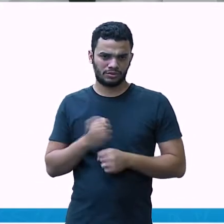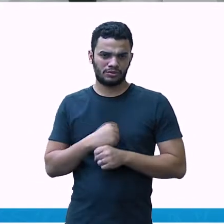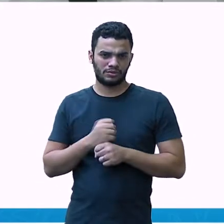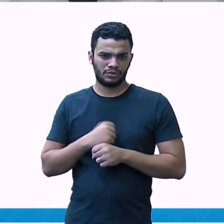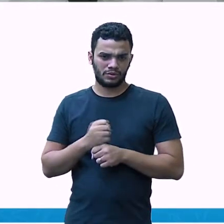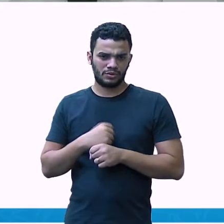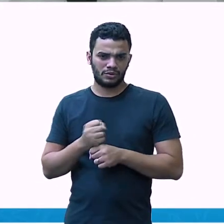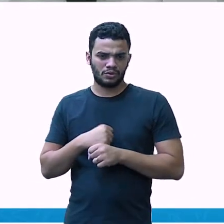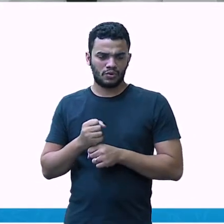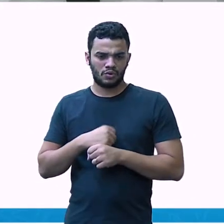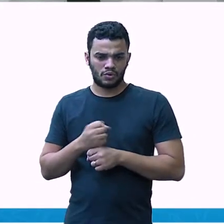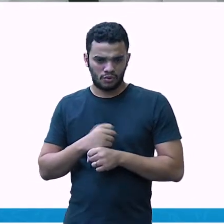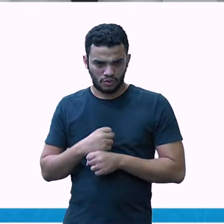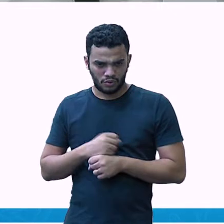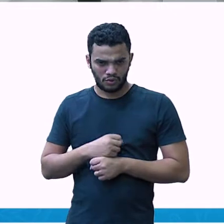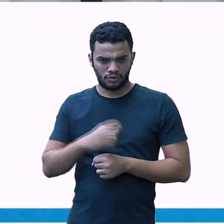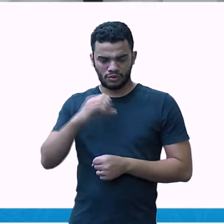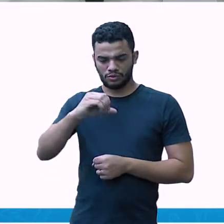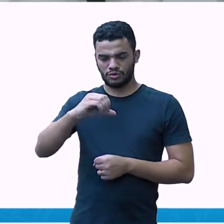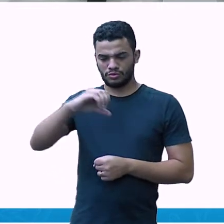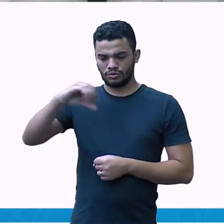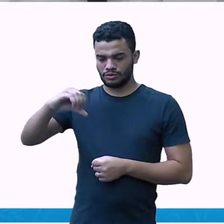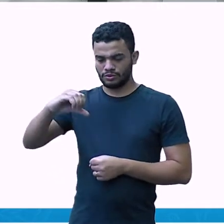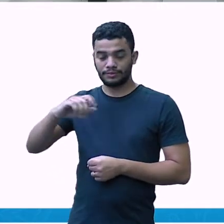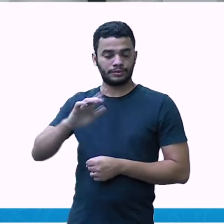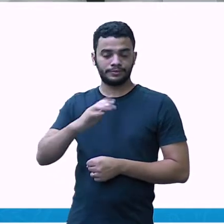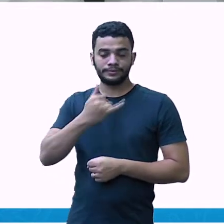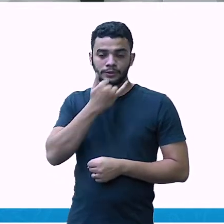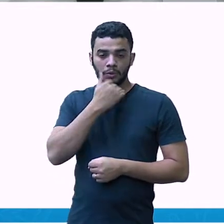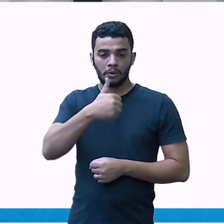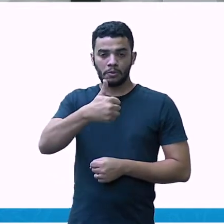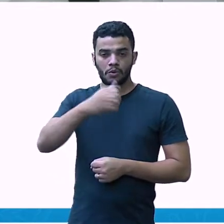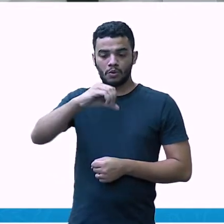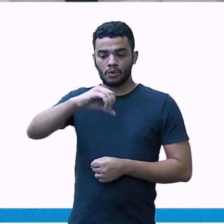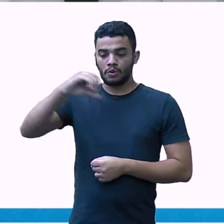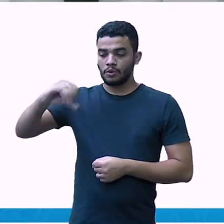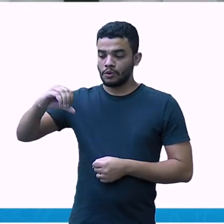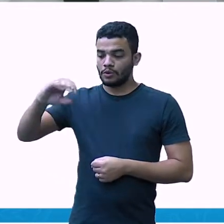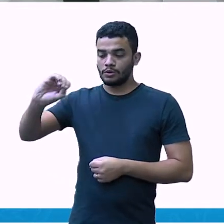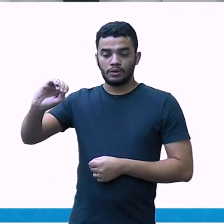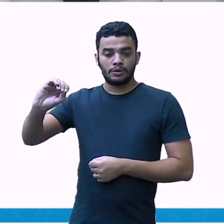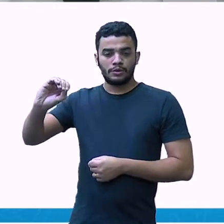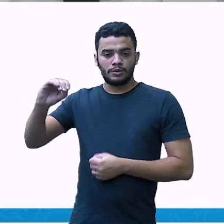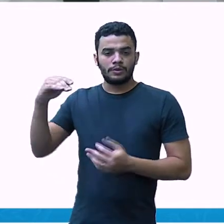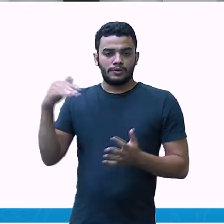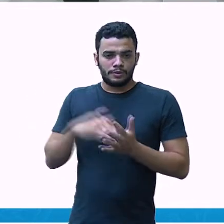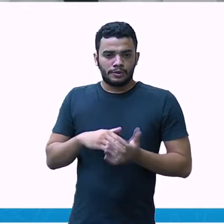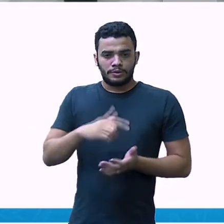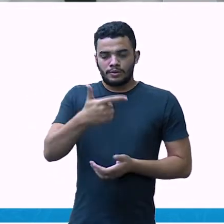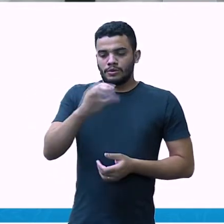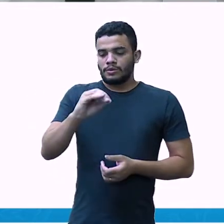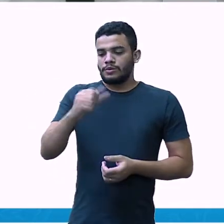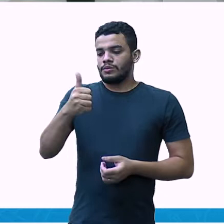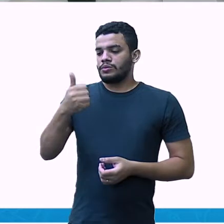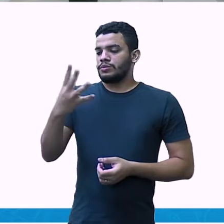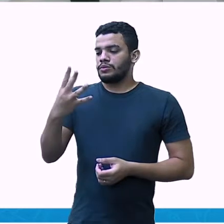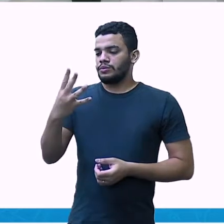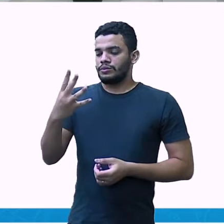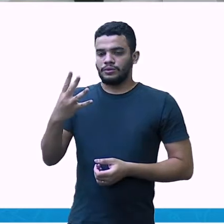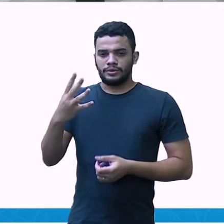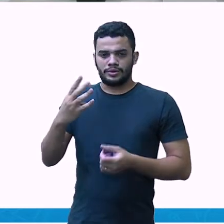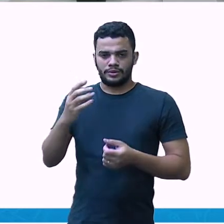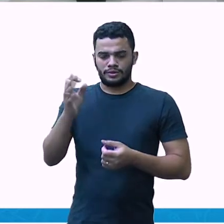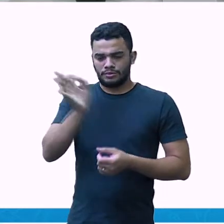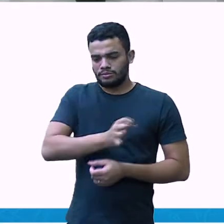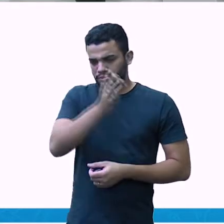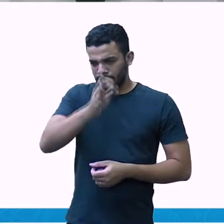Em 2014, houve esse acréscimo para 80%, 9 pontos percentuais.